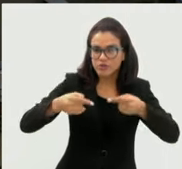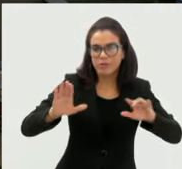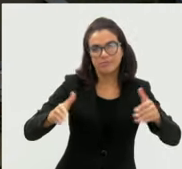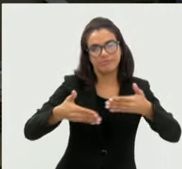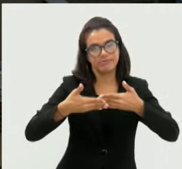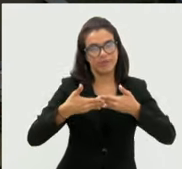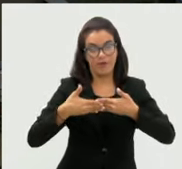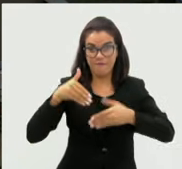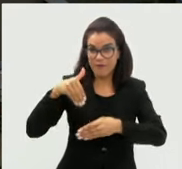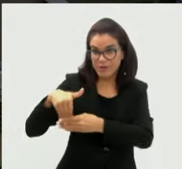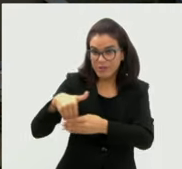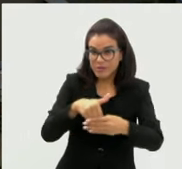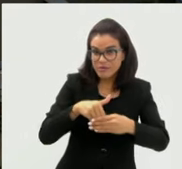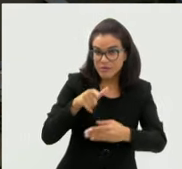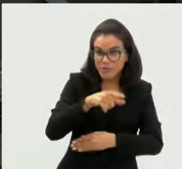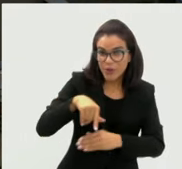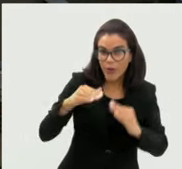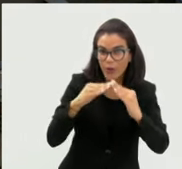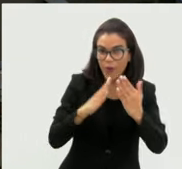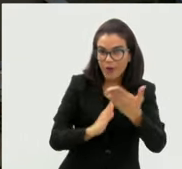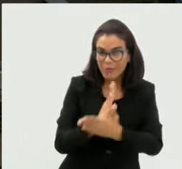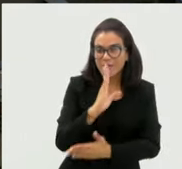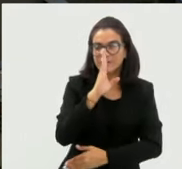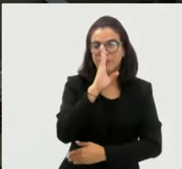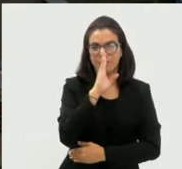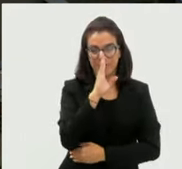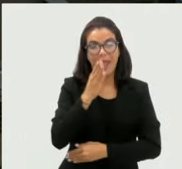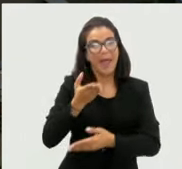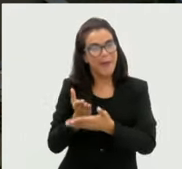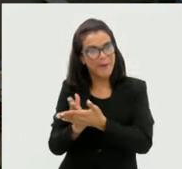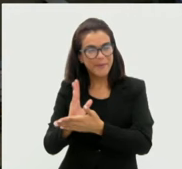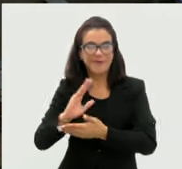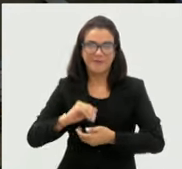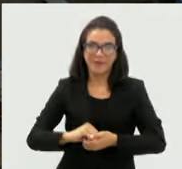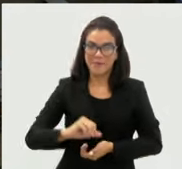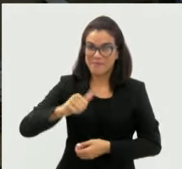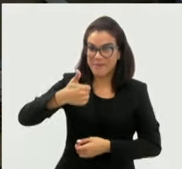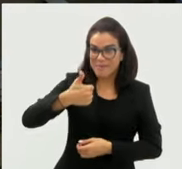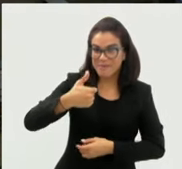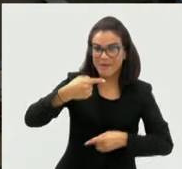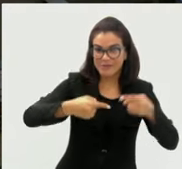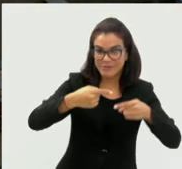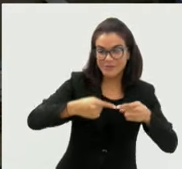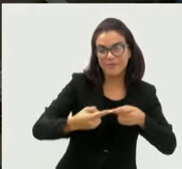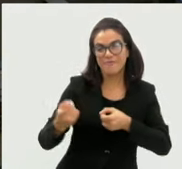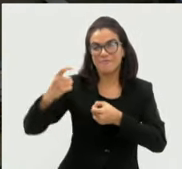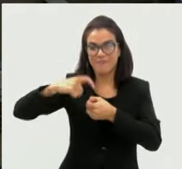Em votação, os senhores que aprovam permaneçam como estão. Aprovado em primeira e retorna em segunda.